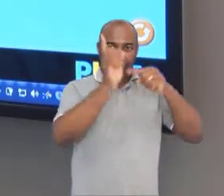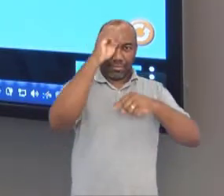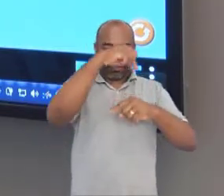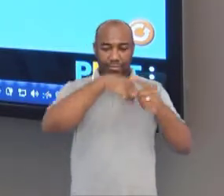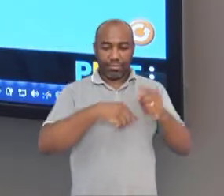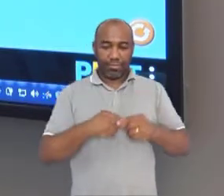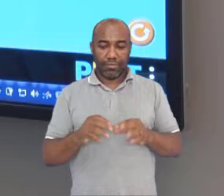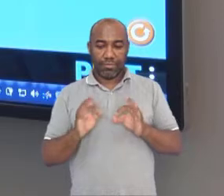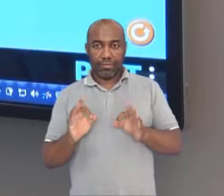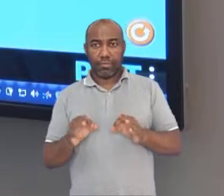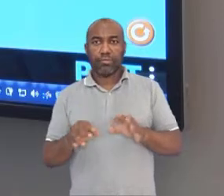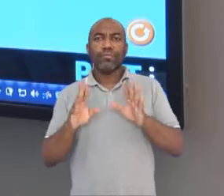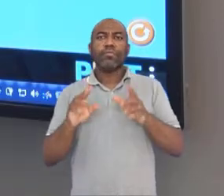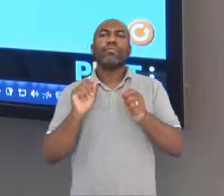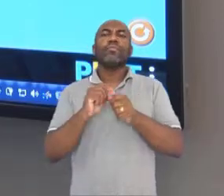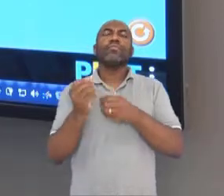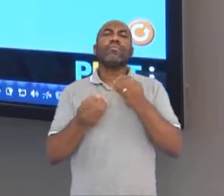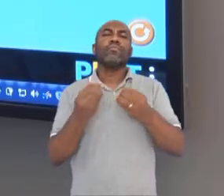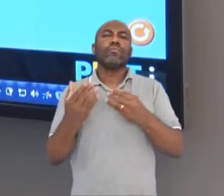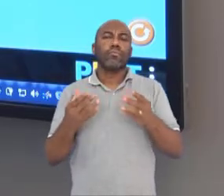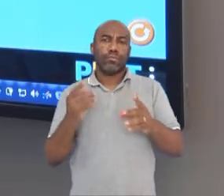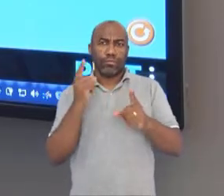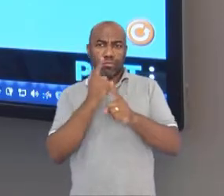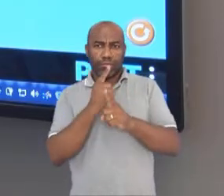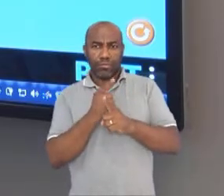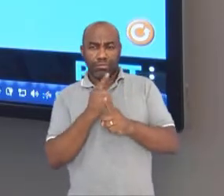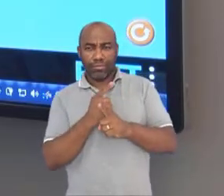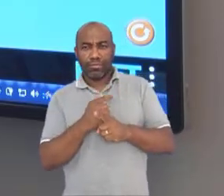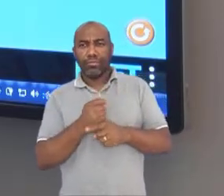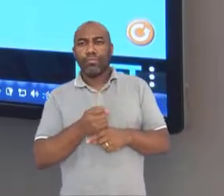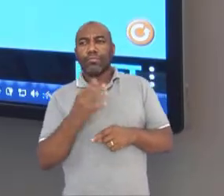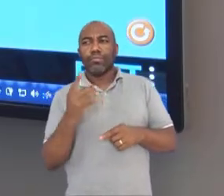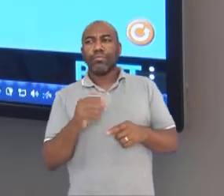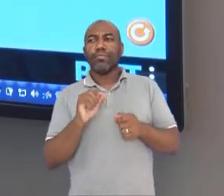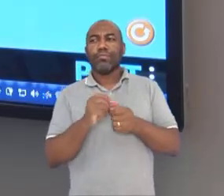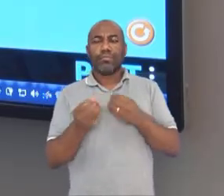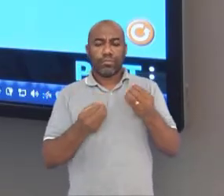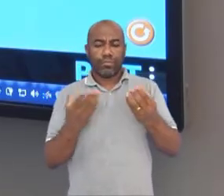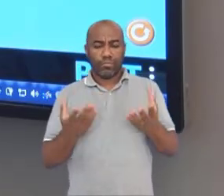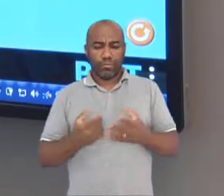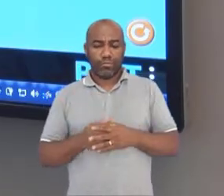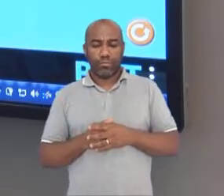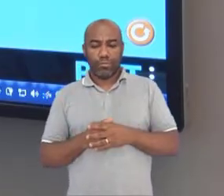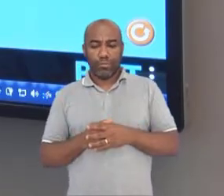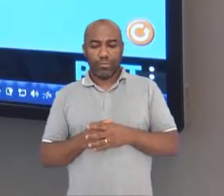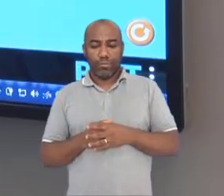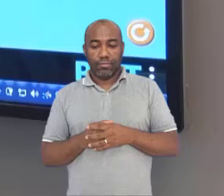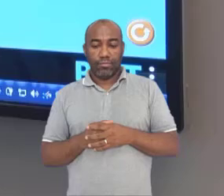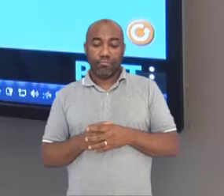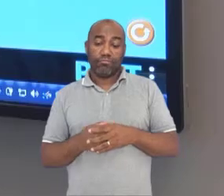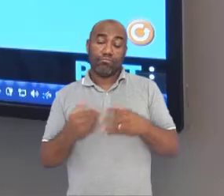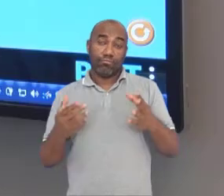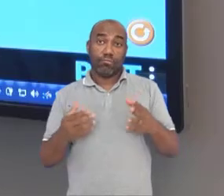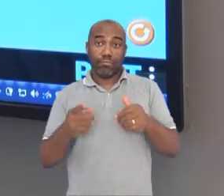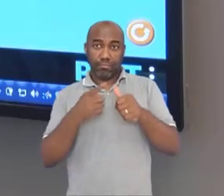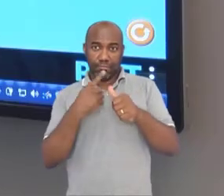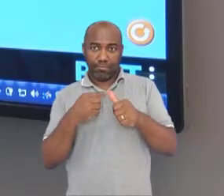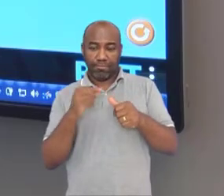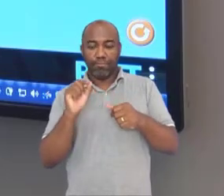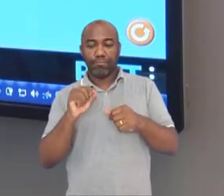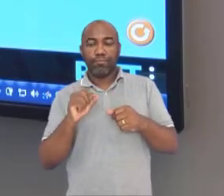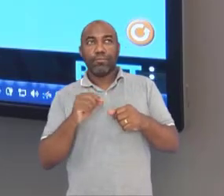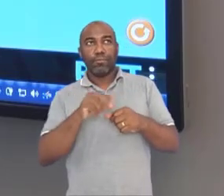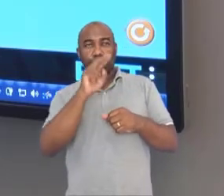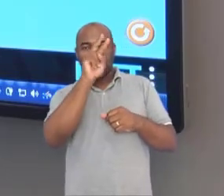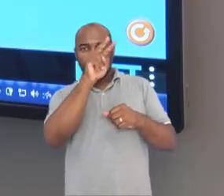uma só. Como é que eu faço para eu saber essa corrente total? A intensidade de corrente elétrica total é a soma de